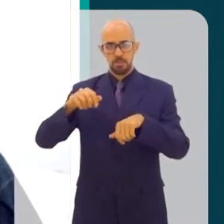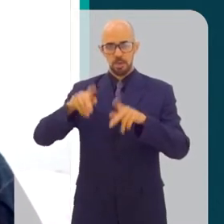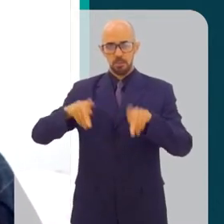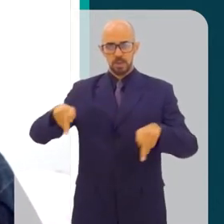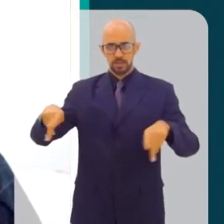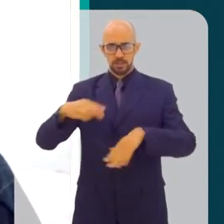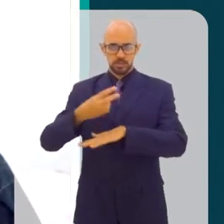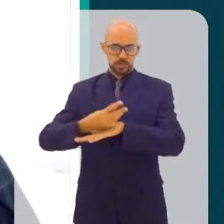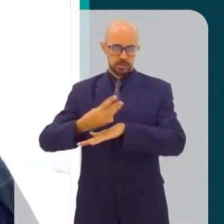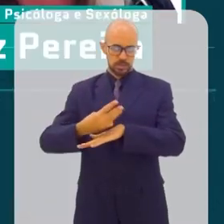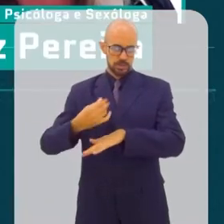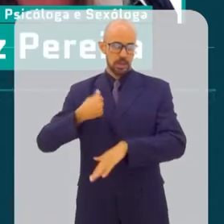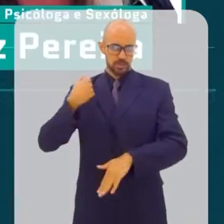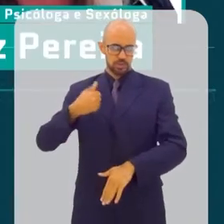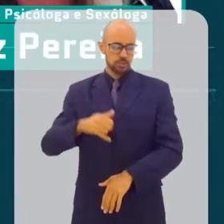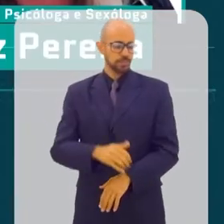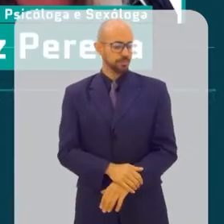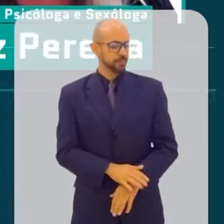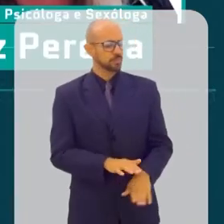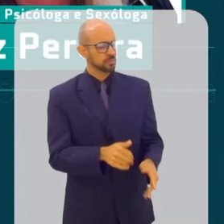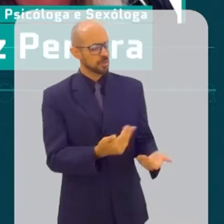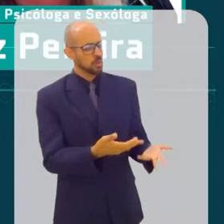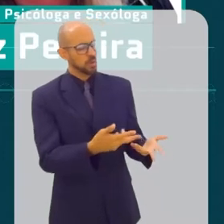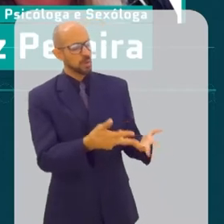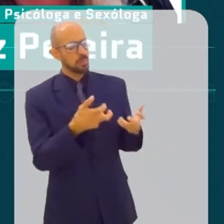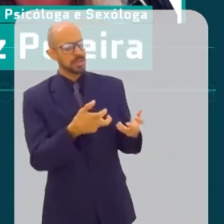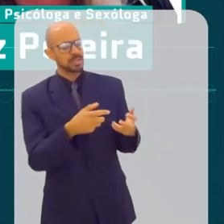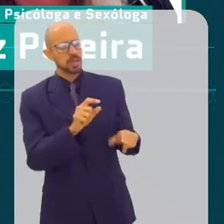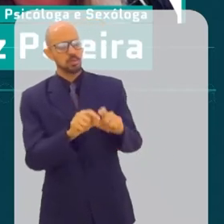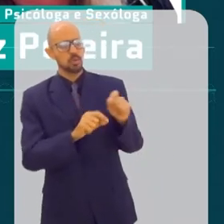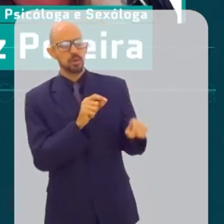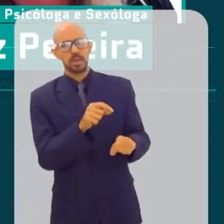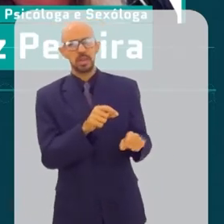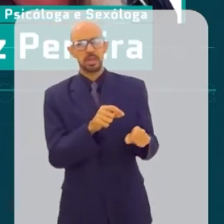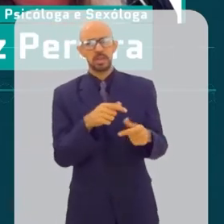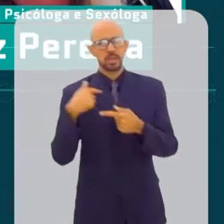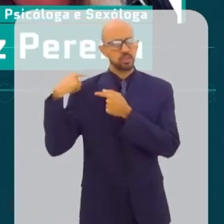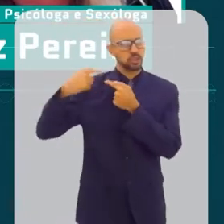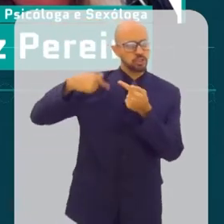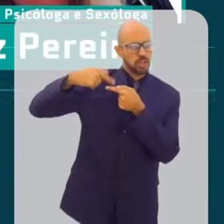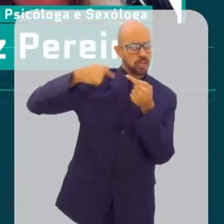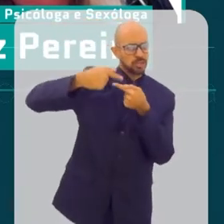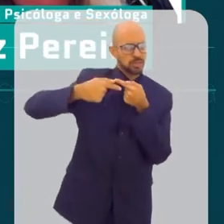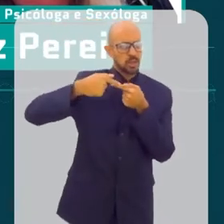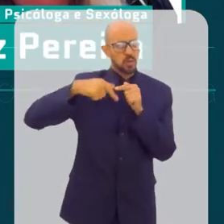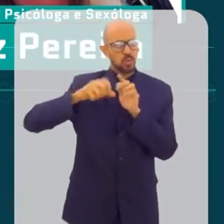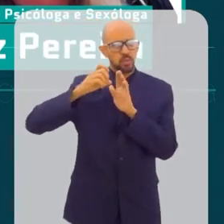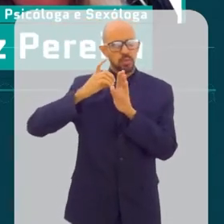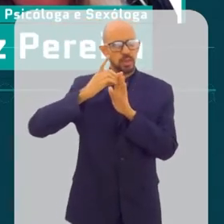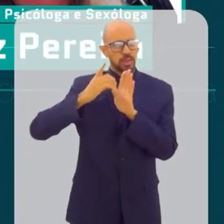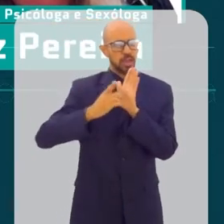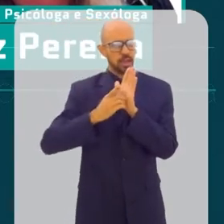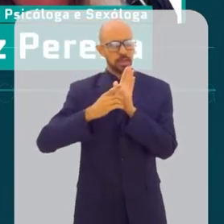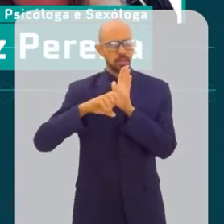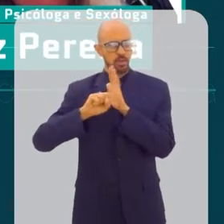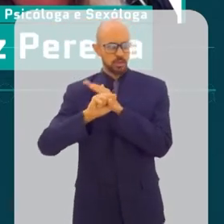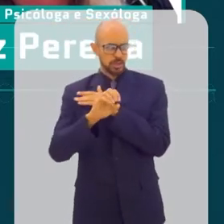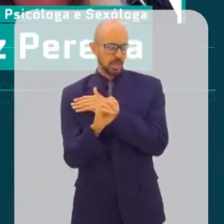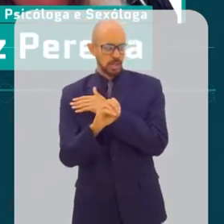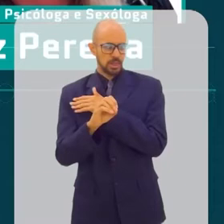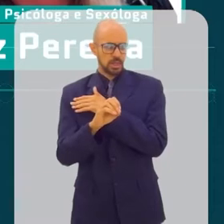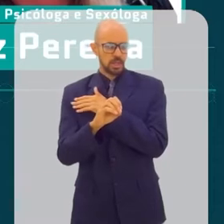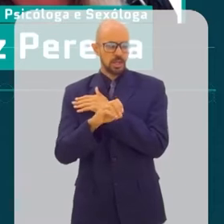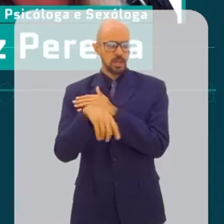da terceira idade. Eu percebo que a geração, né, dos anos 80 é